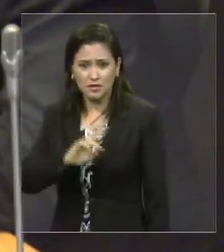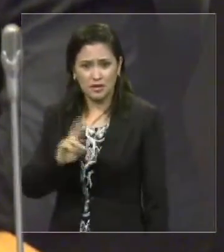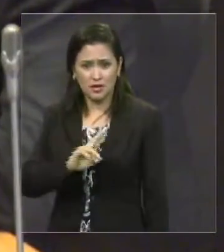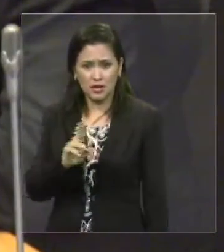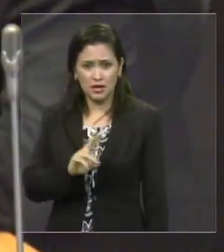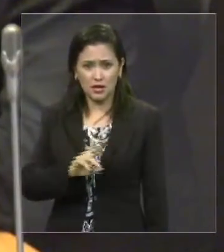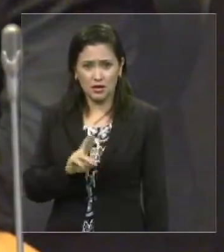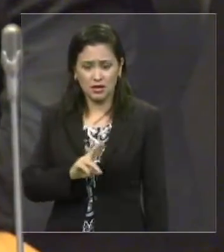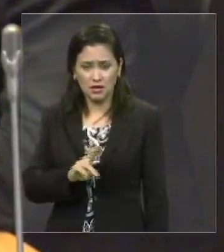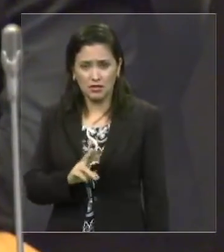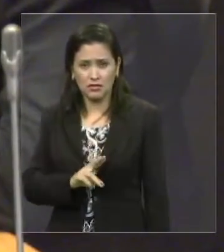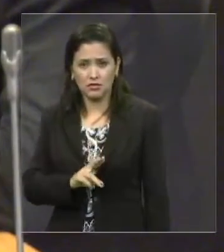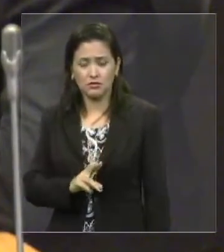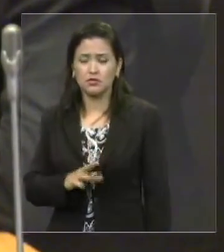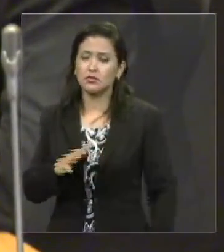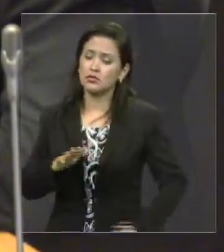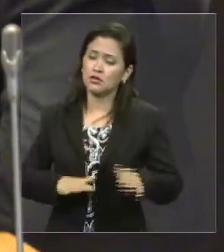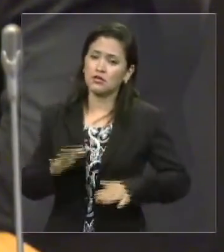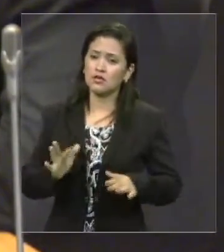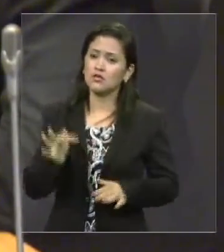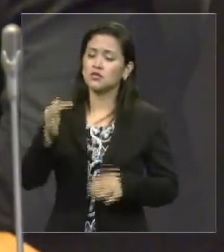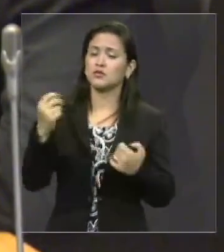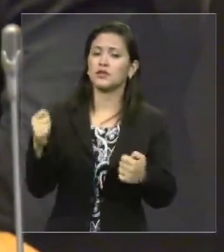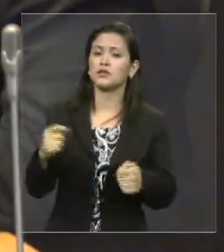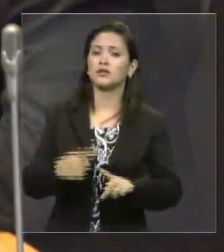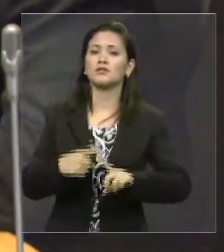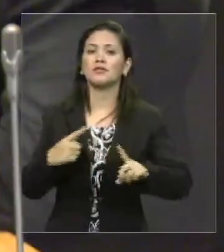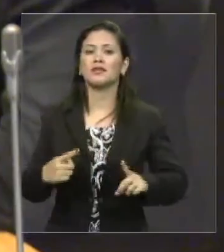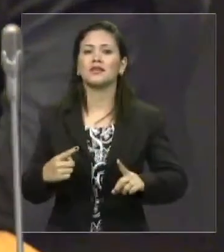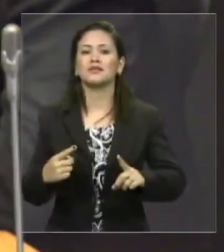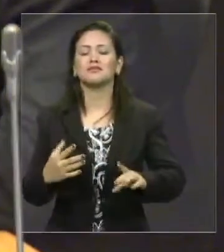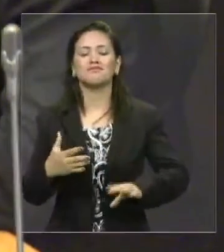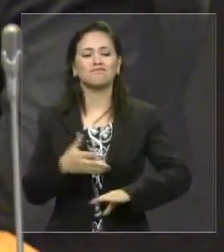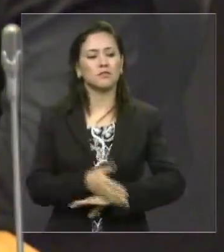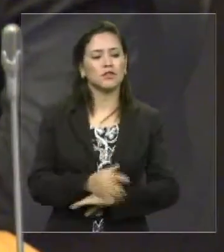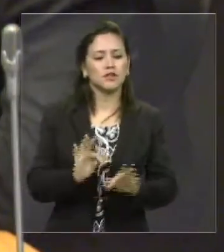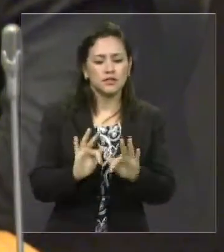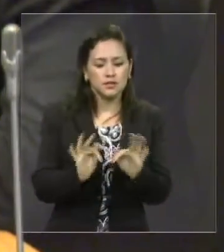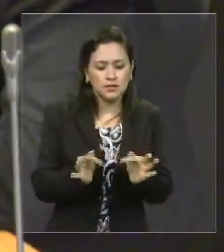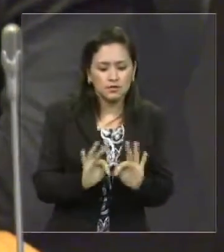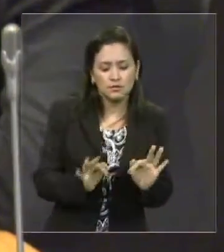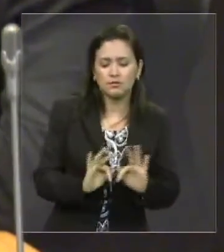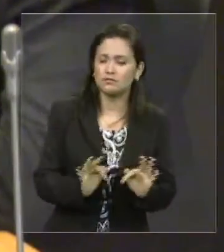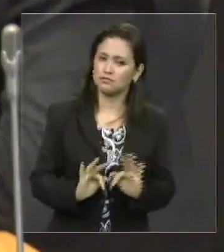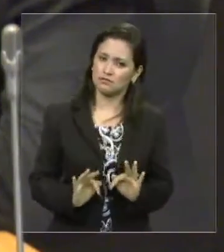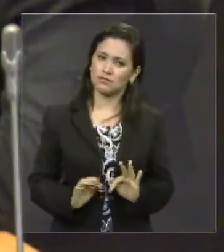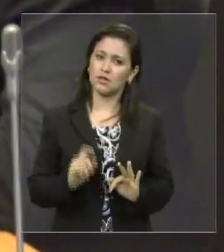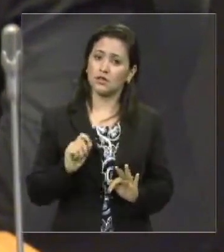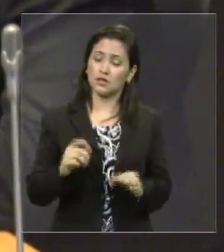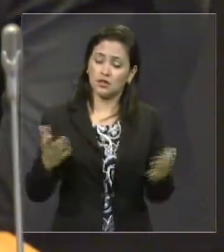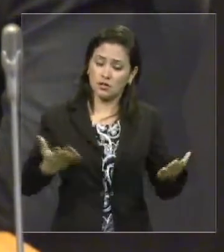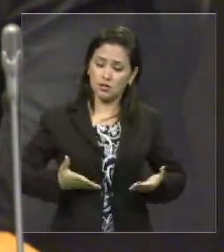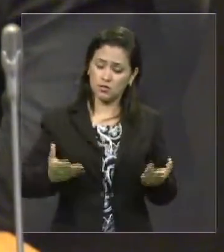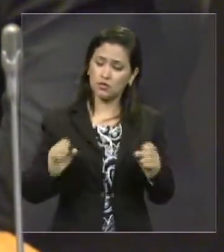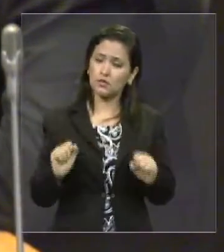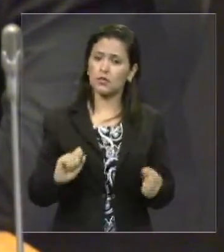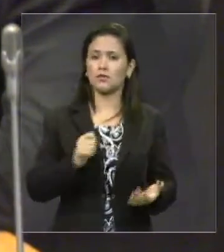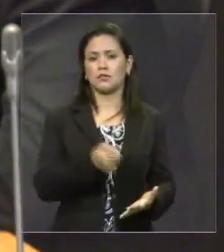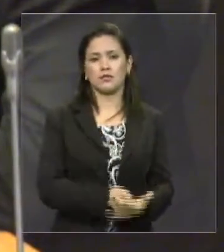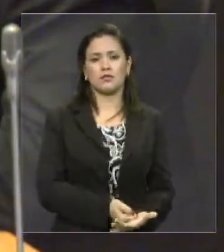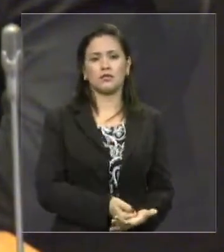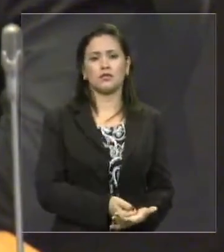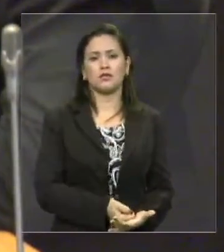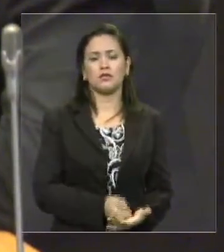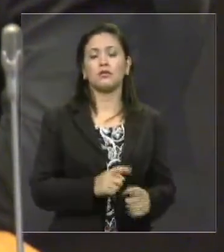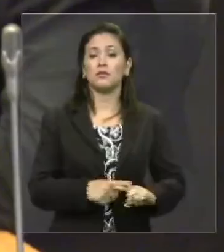alguns anos, não fuja dela, será resolvido com uma intervenção muito mais barata e uma solução viável para o nosso trânsito hoje. Mas registrar